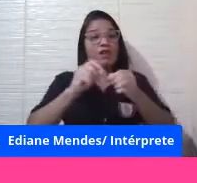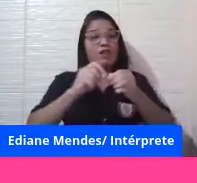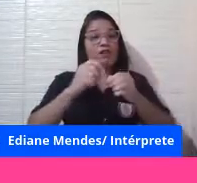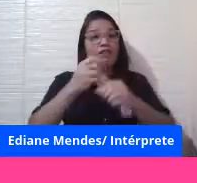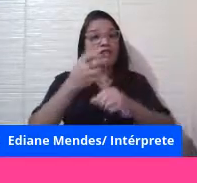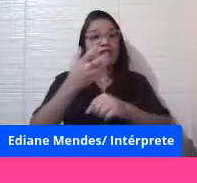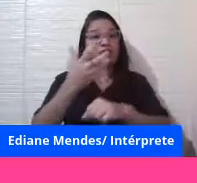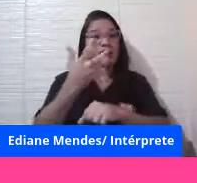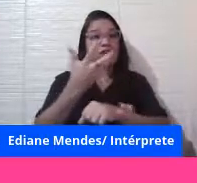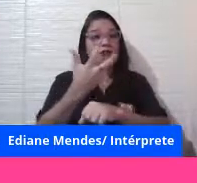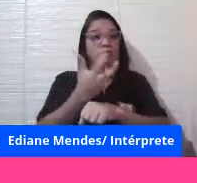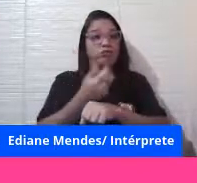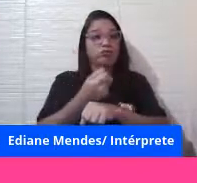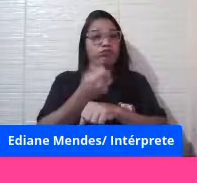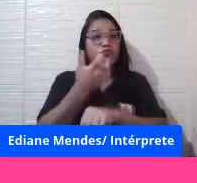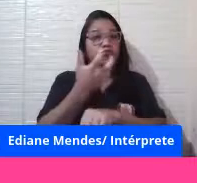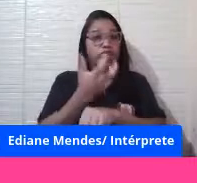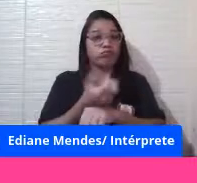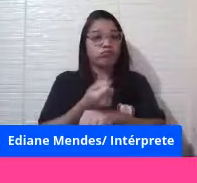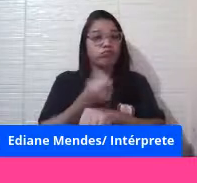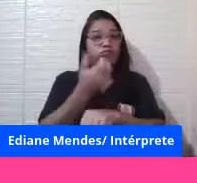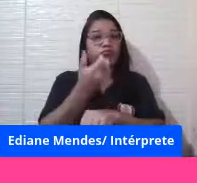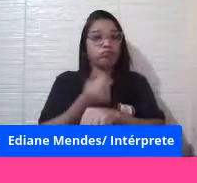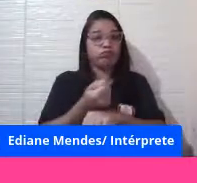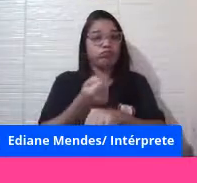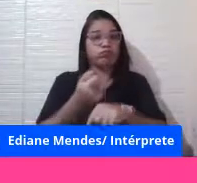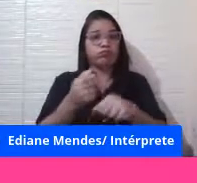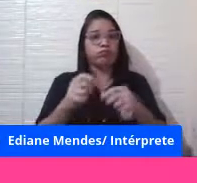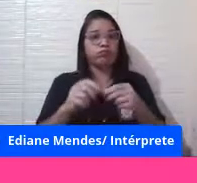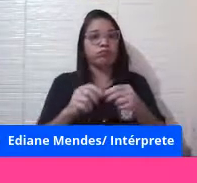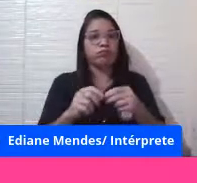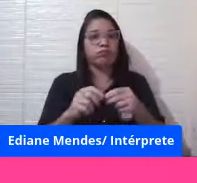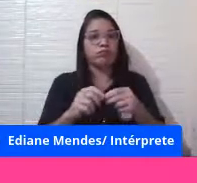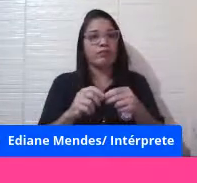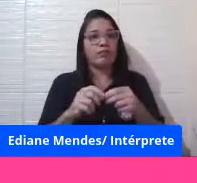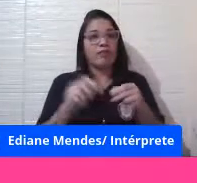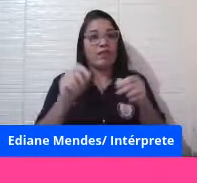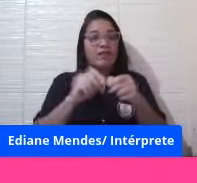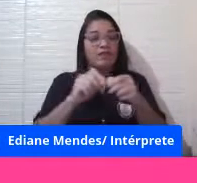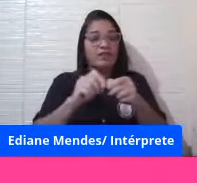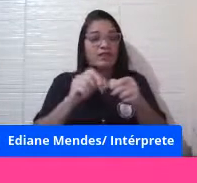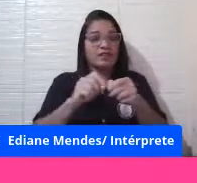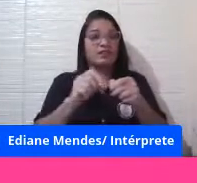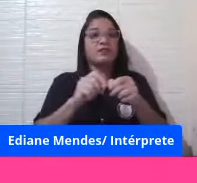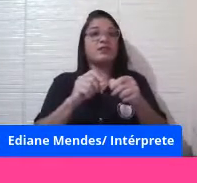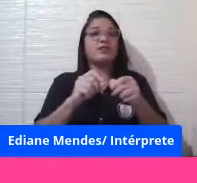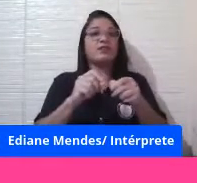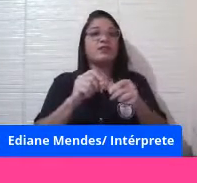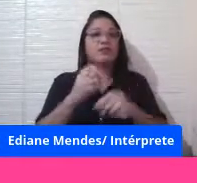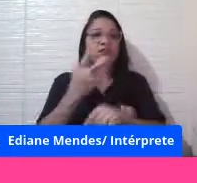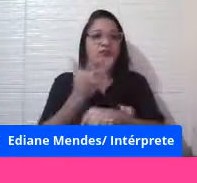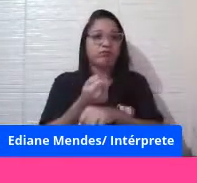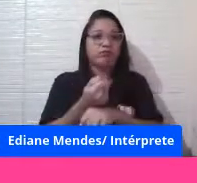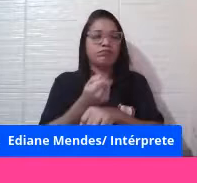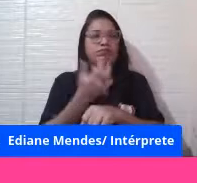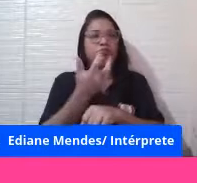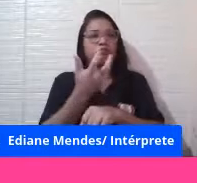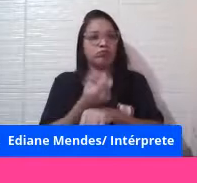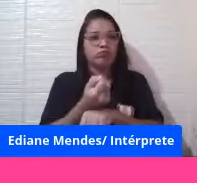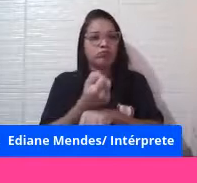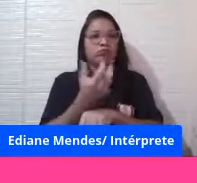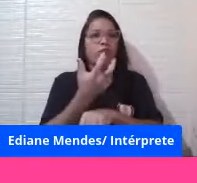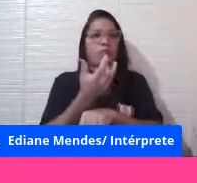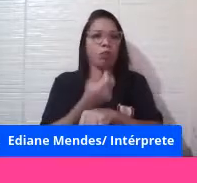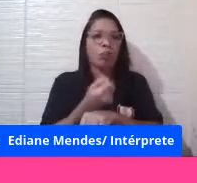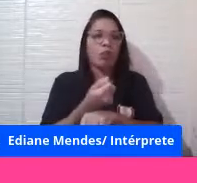to Install. Você vai fazer a instalação dele, né? Eu vou esperar até 1 minuto, 2, que é mais ou menos o tempo que